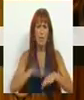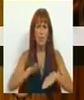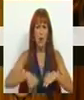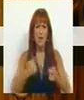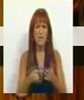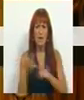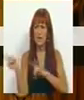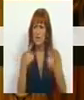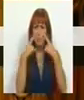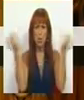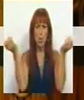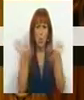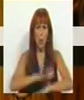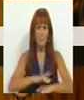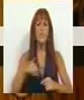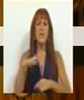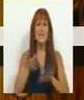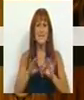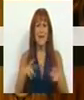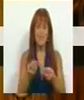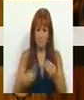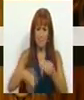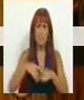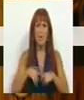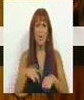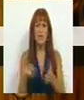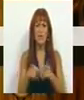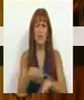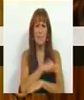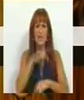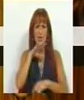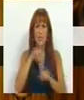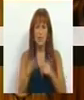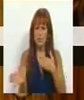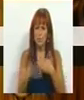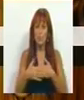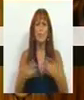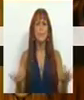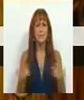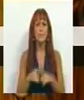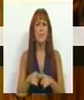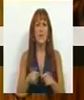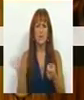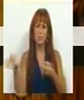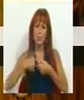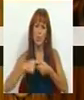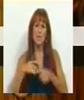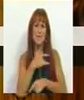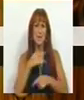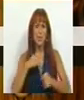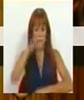pela falta de transportes públicos. Situações a que acresce a falta de médicos de família e o encerramento de extensões de